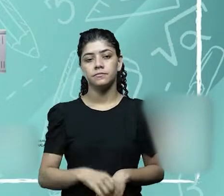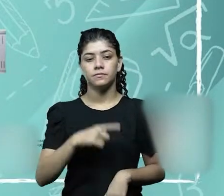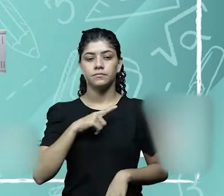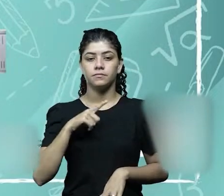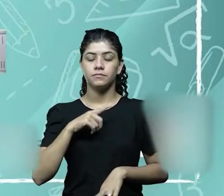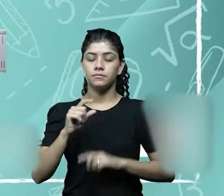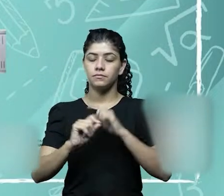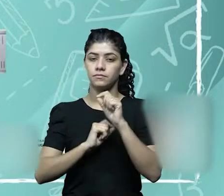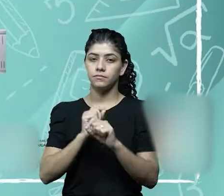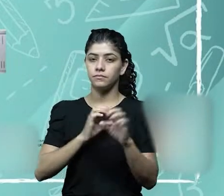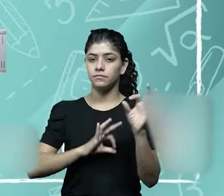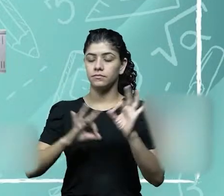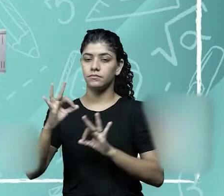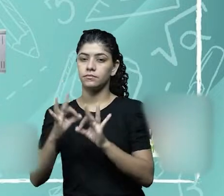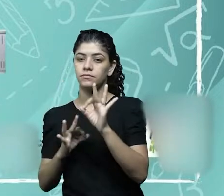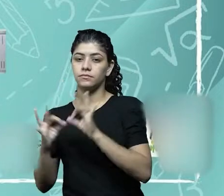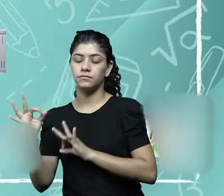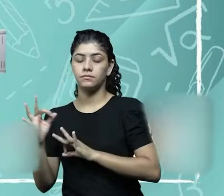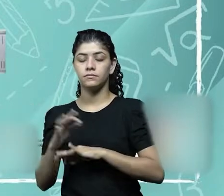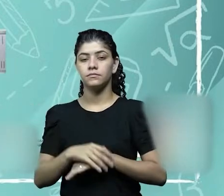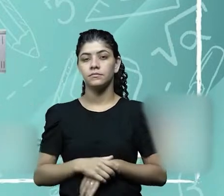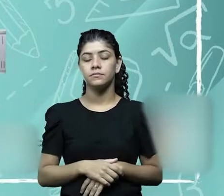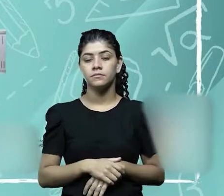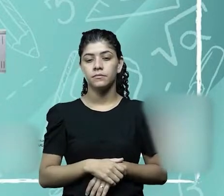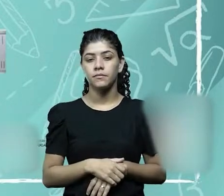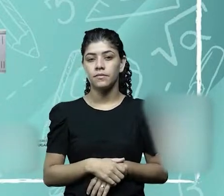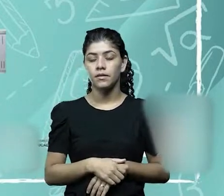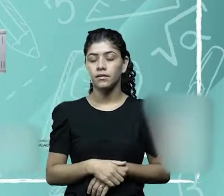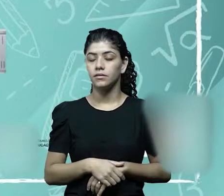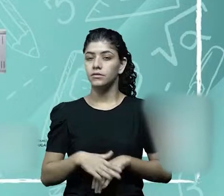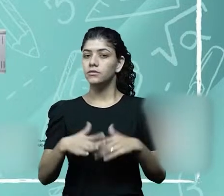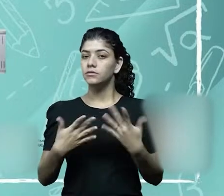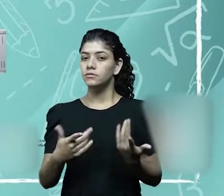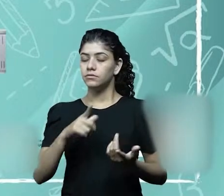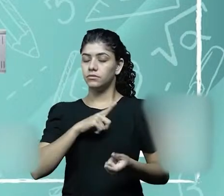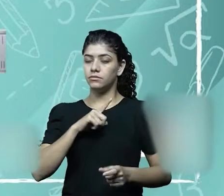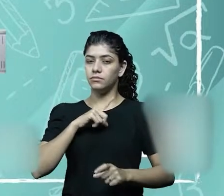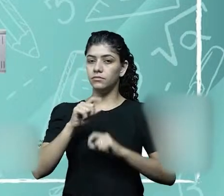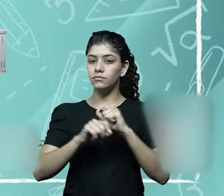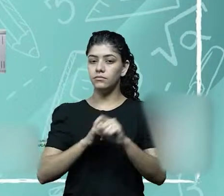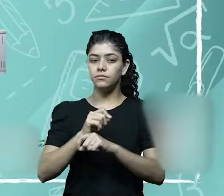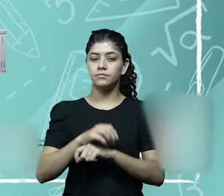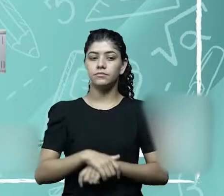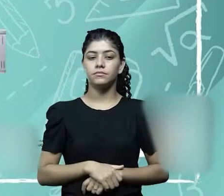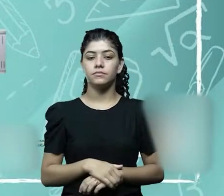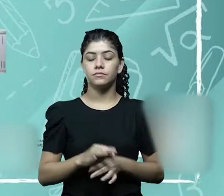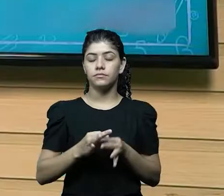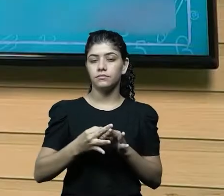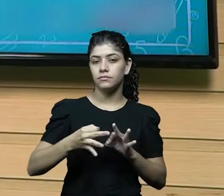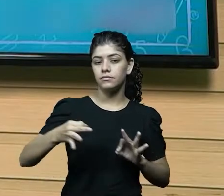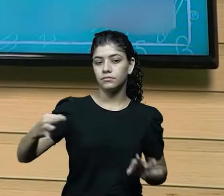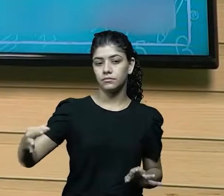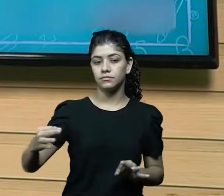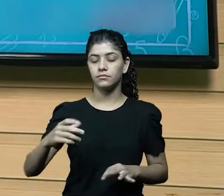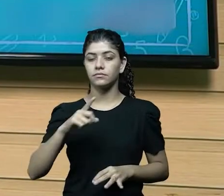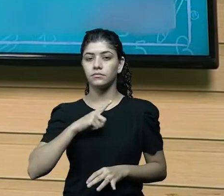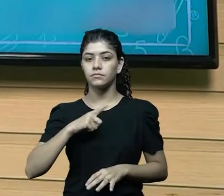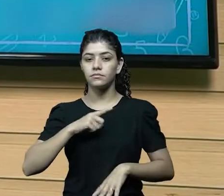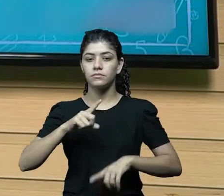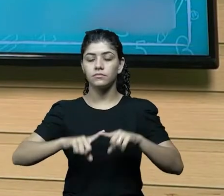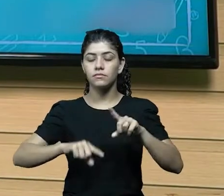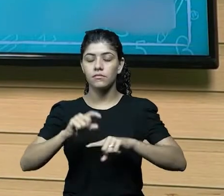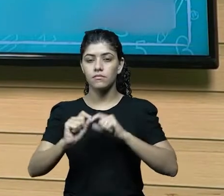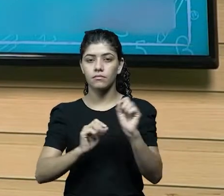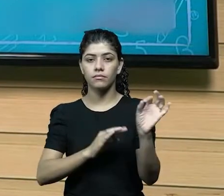régua graduada com encosto fixo sobre o qual desliza um cursor. Então nós temos um